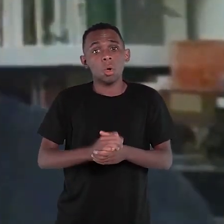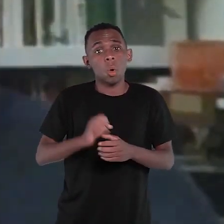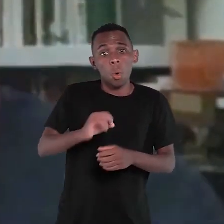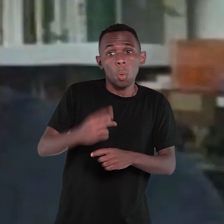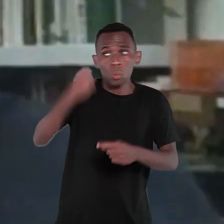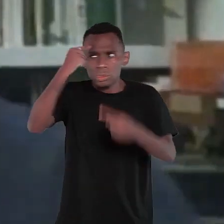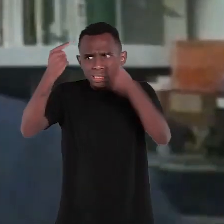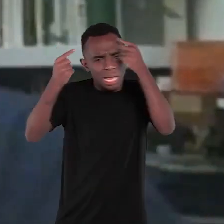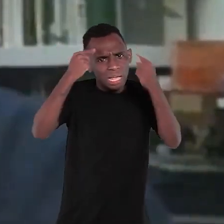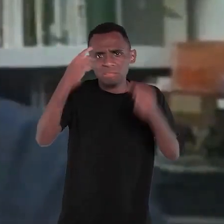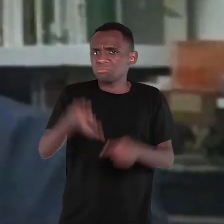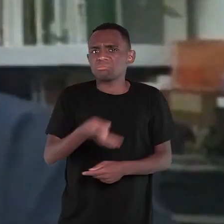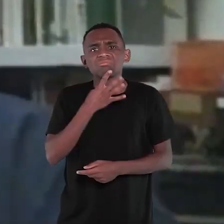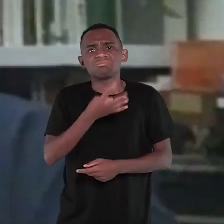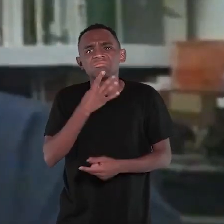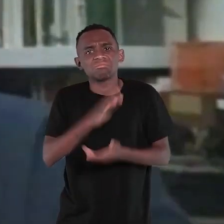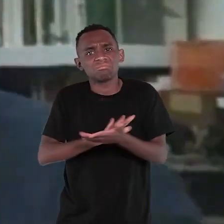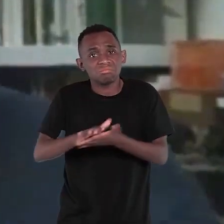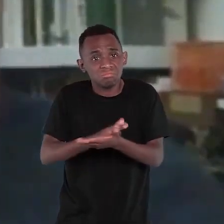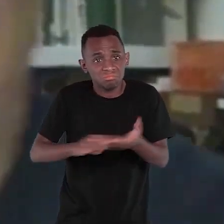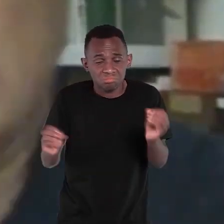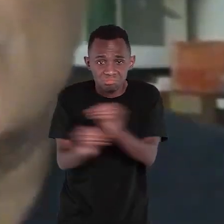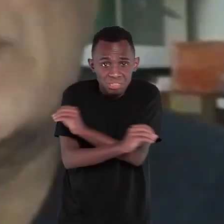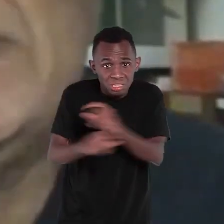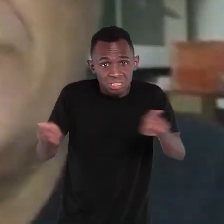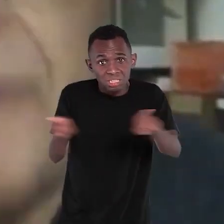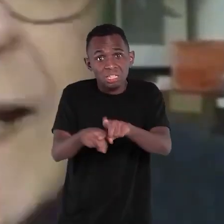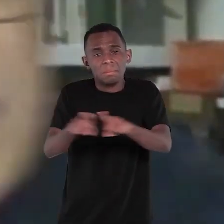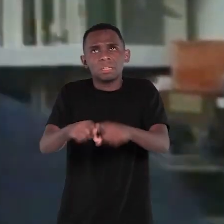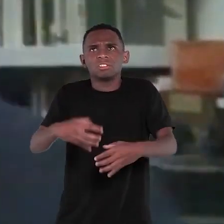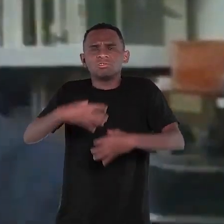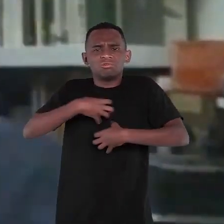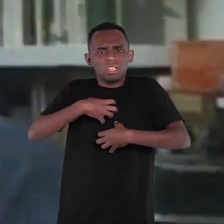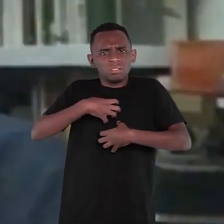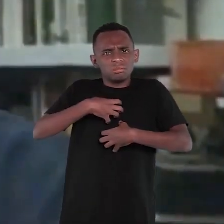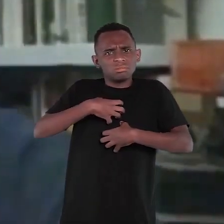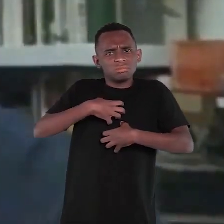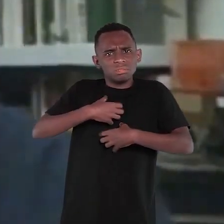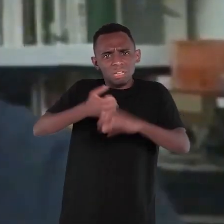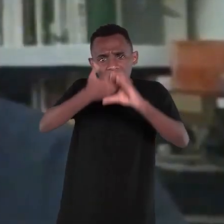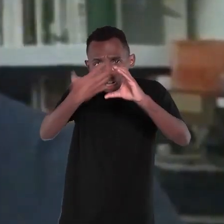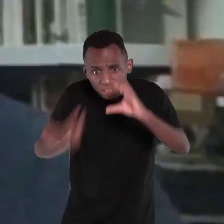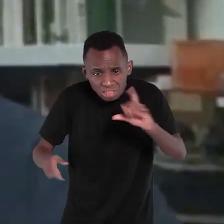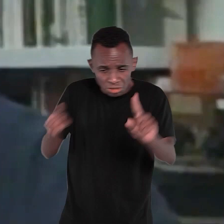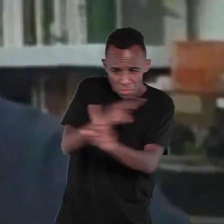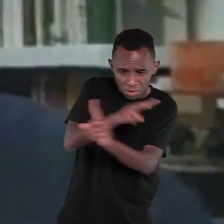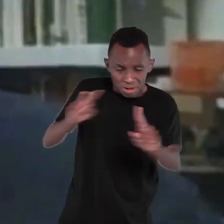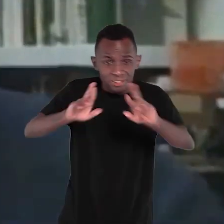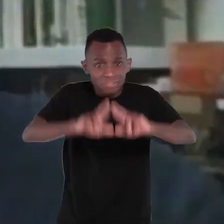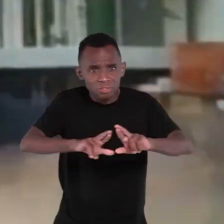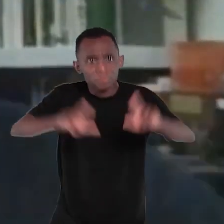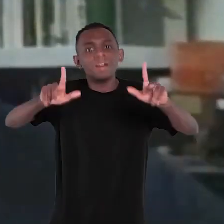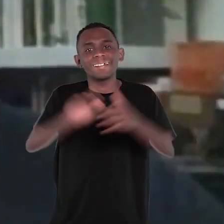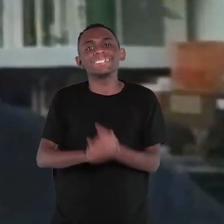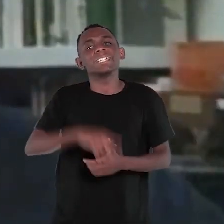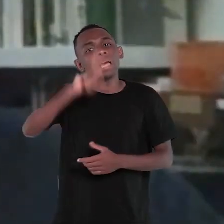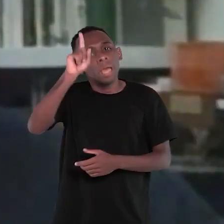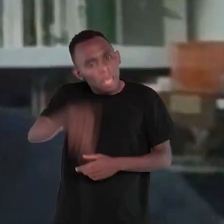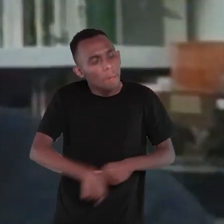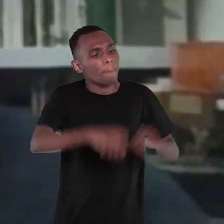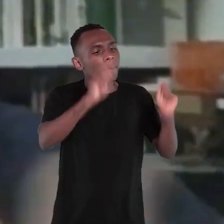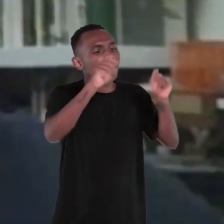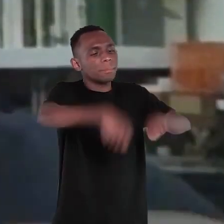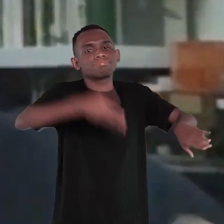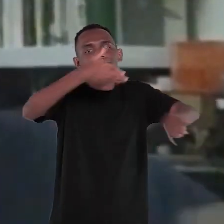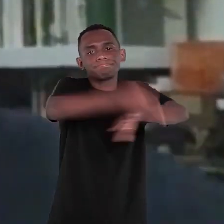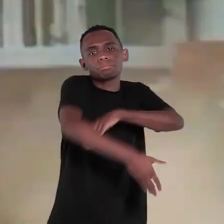você talvez não conheça, né? Com modos de ver diferentes. Quer dizer, é um tremendo